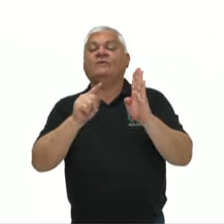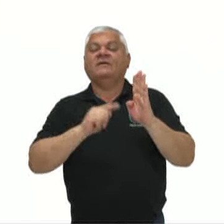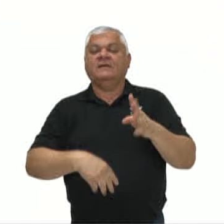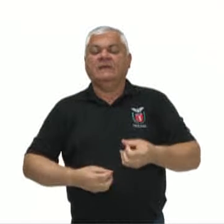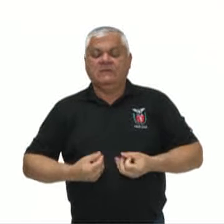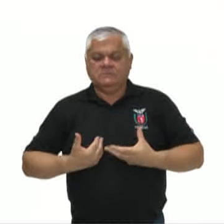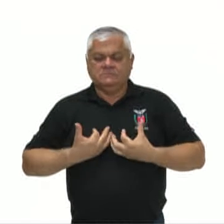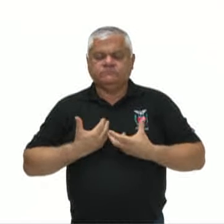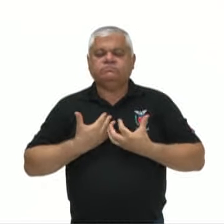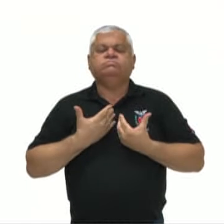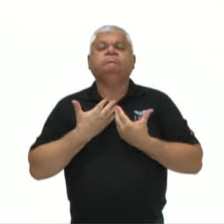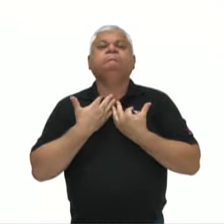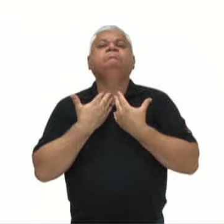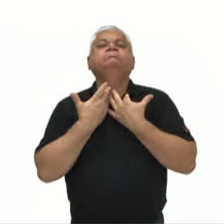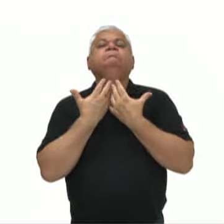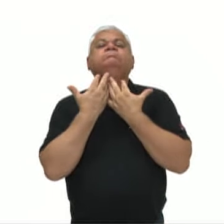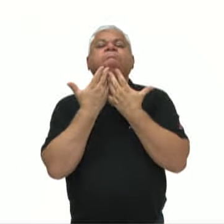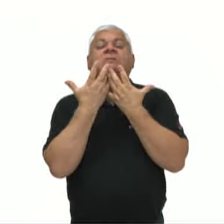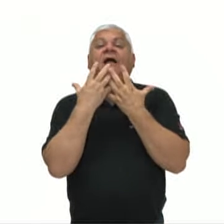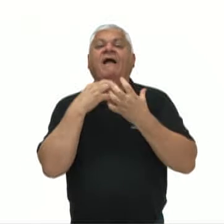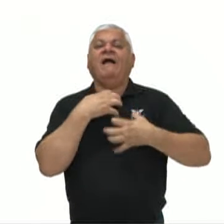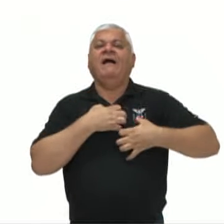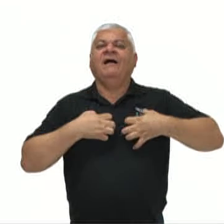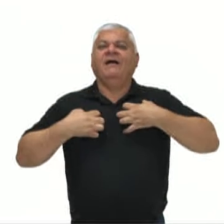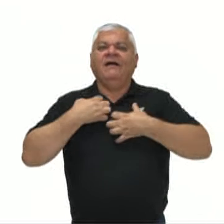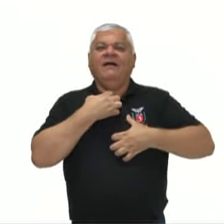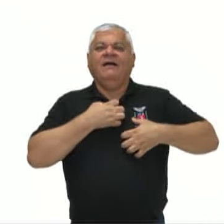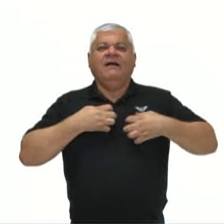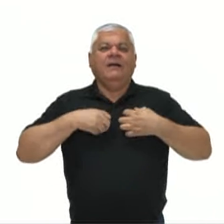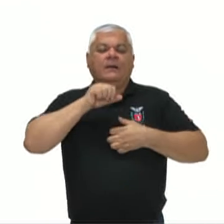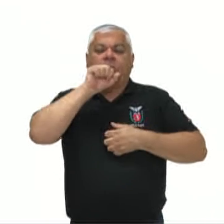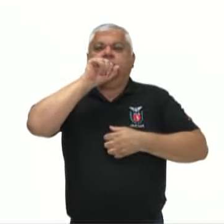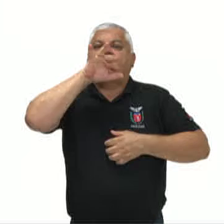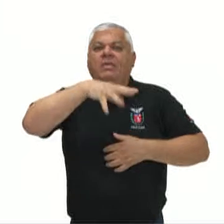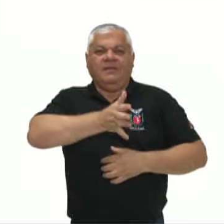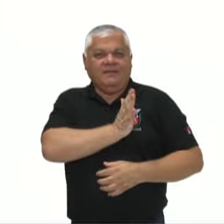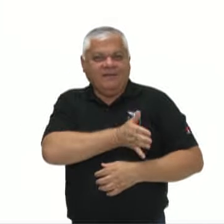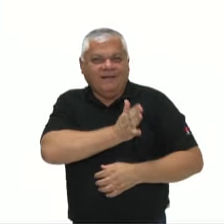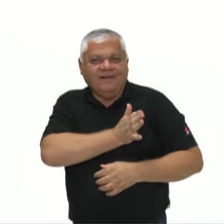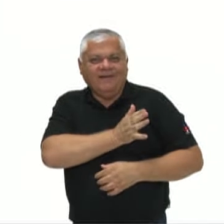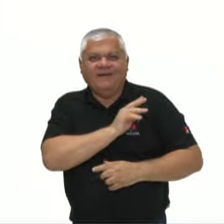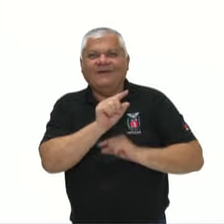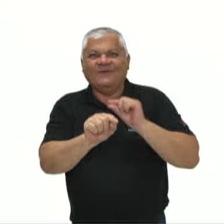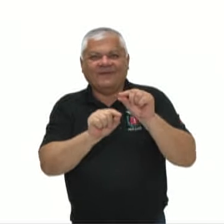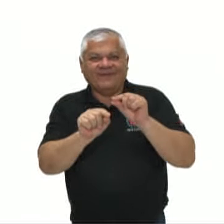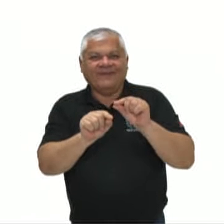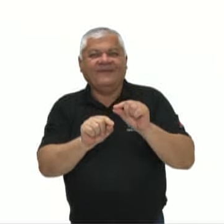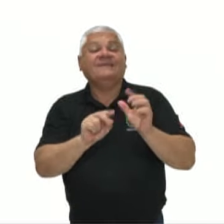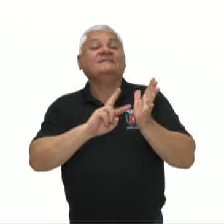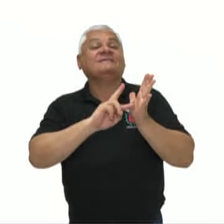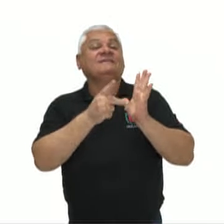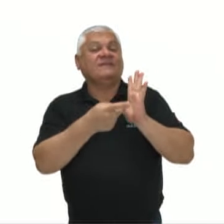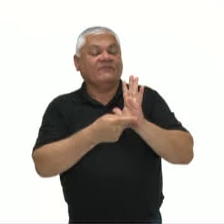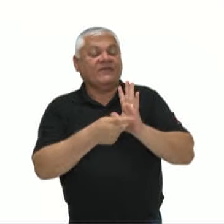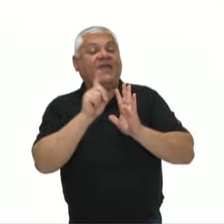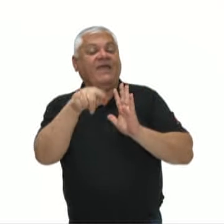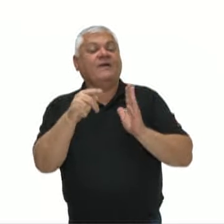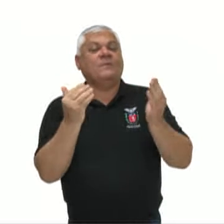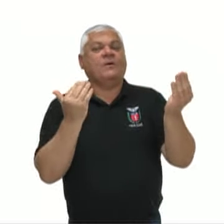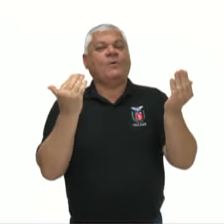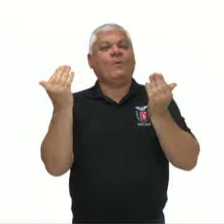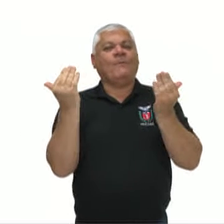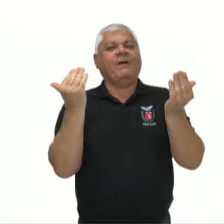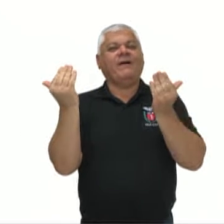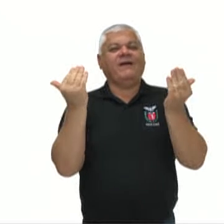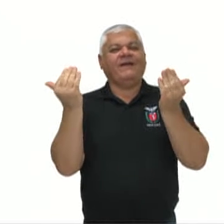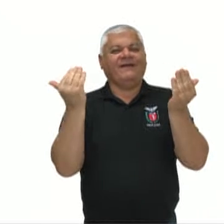uma ânsia análoga à ânsia, que escapa da boca de um cardíaco. Observe que apresenta uma comparação,